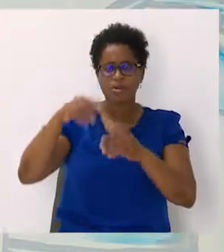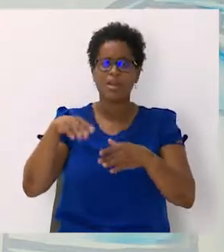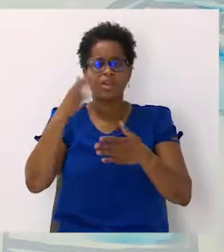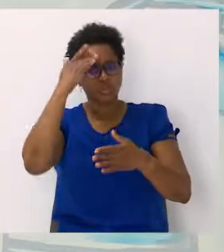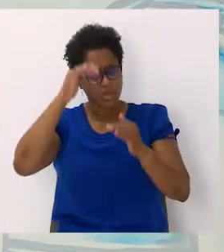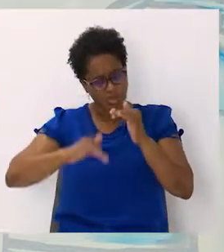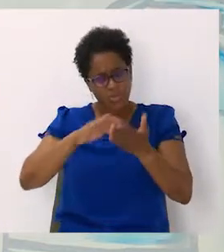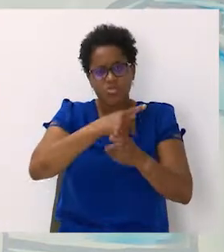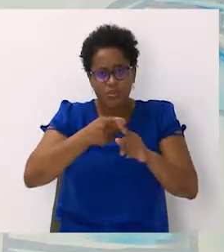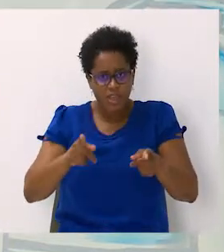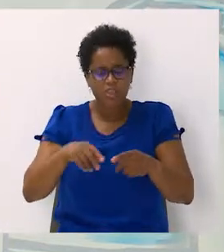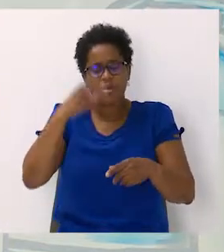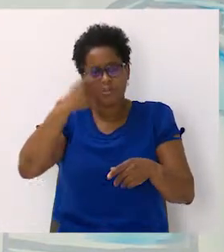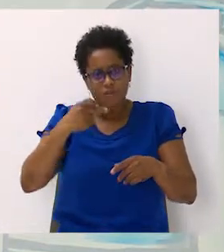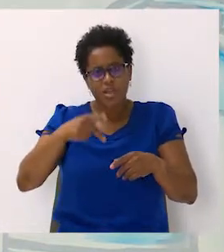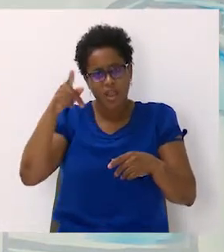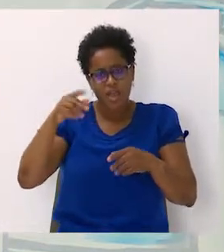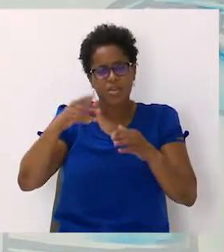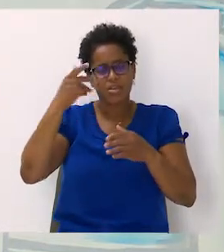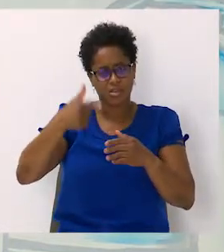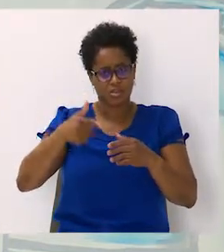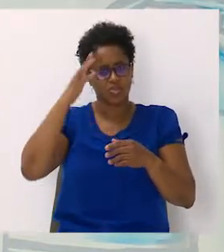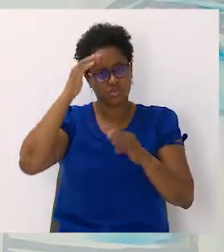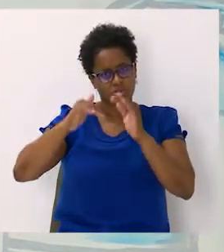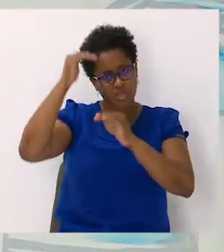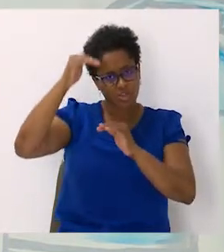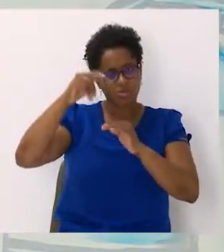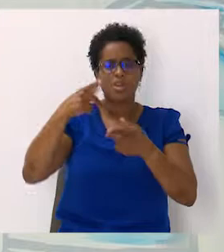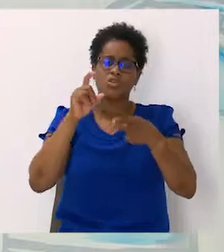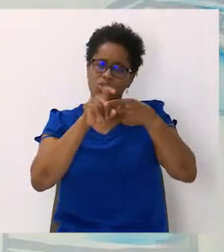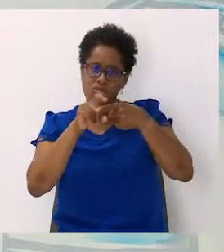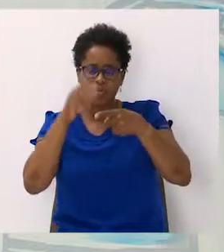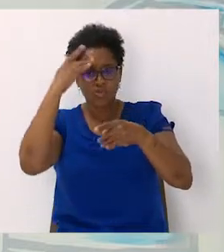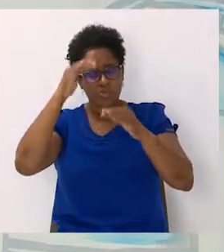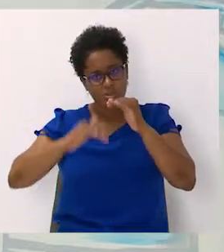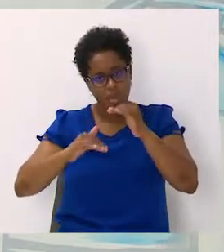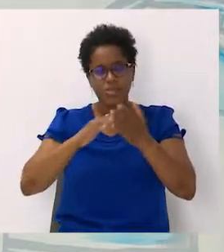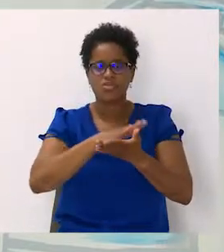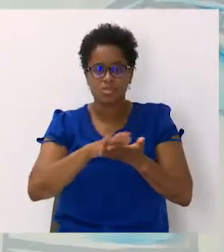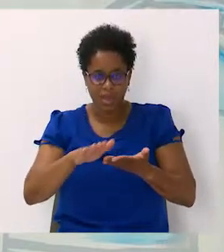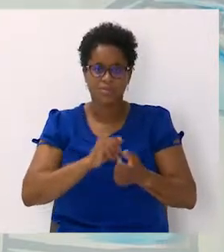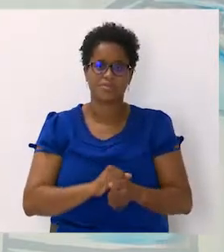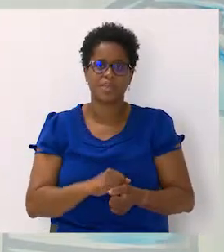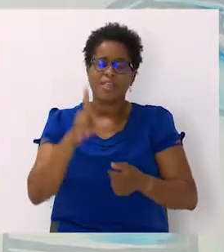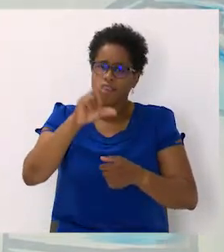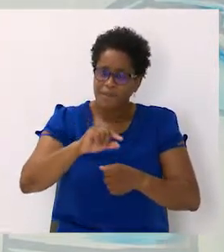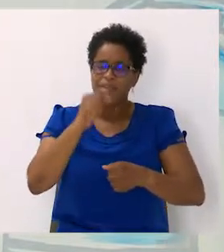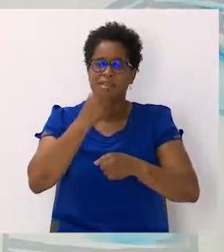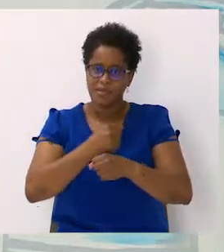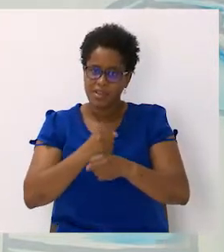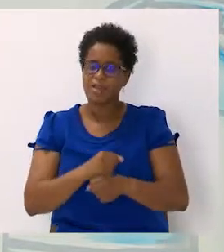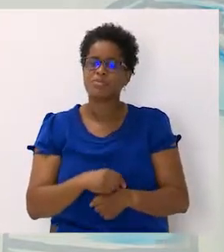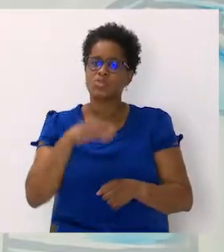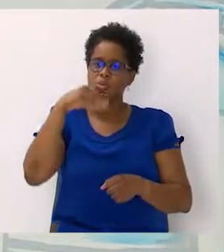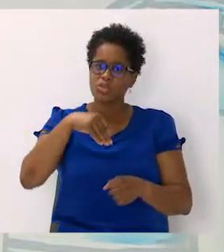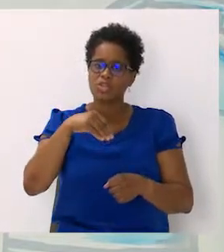diferentes, vamos manter o expoente e vamos dividir as bases. Também vimos